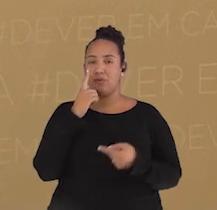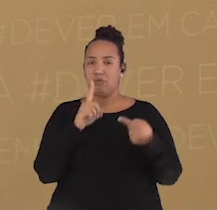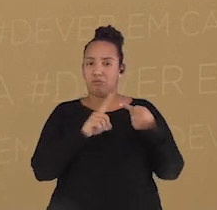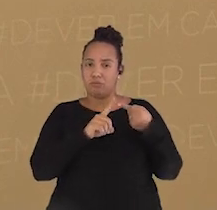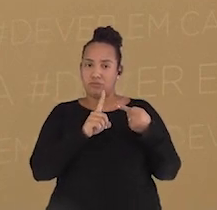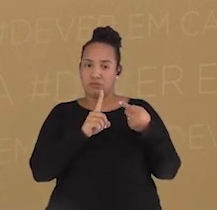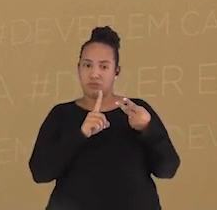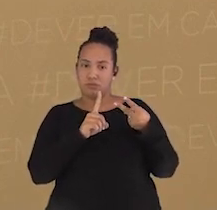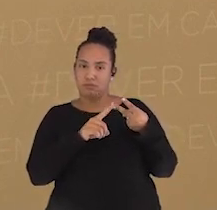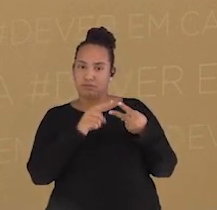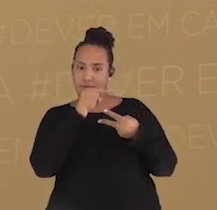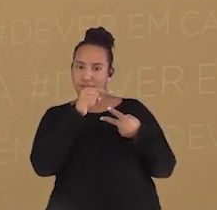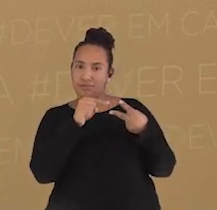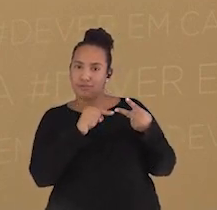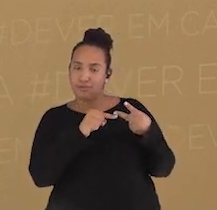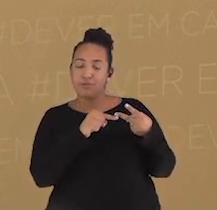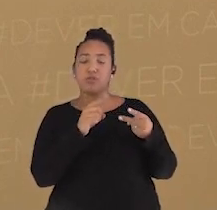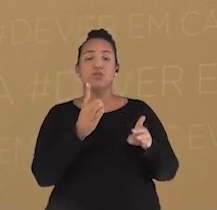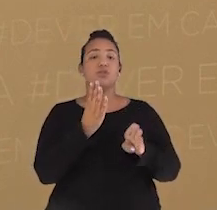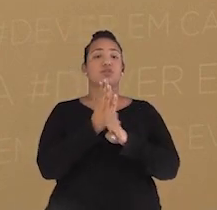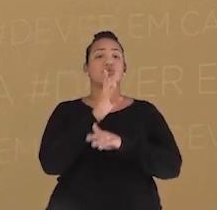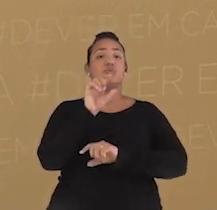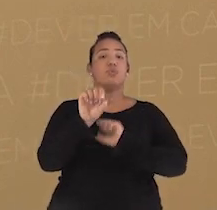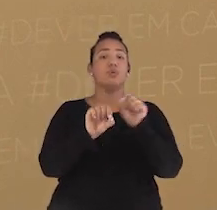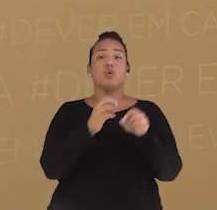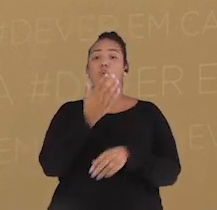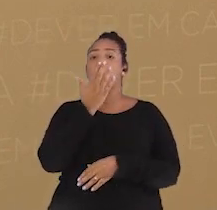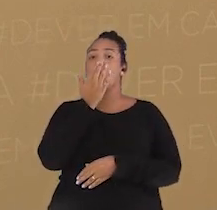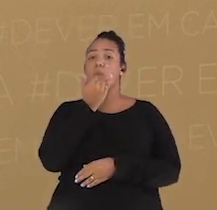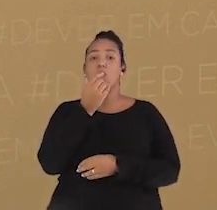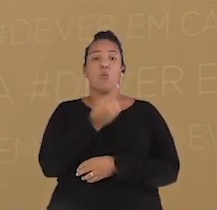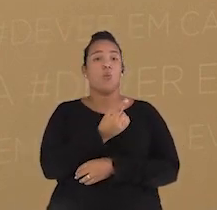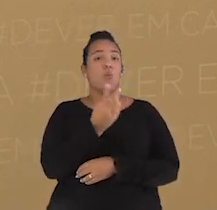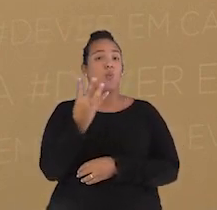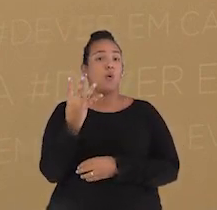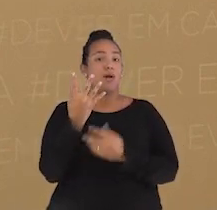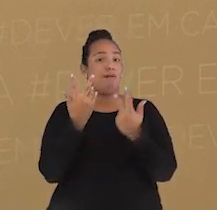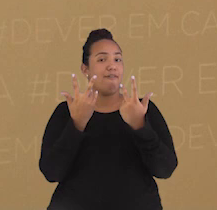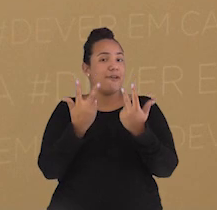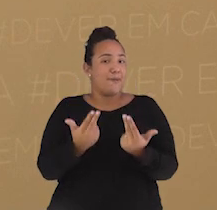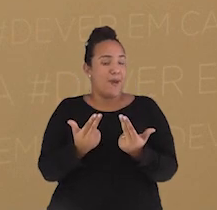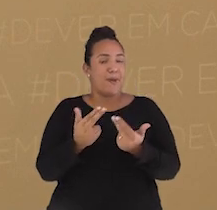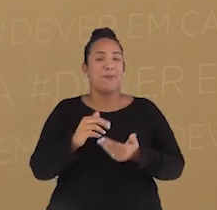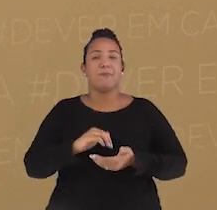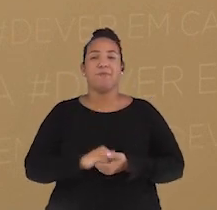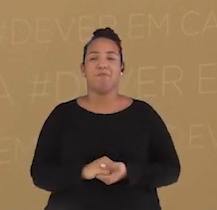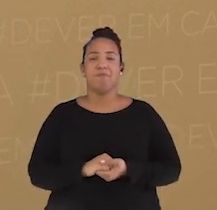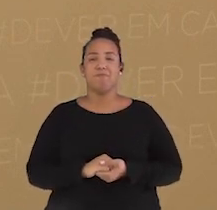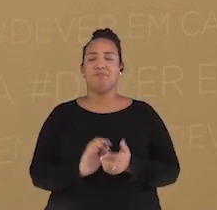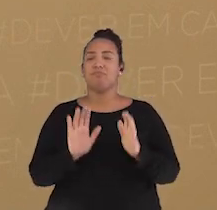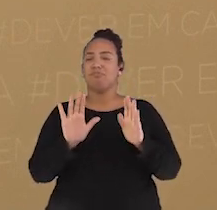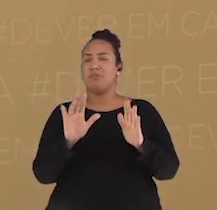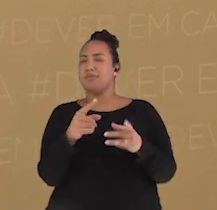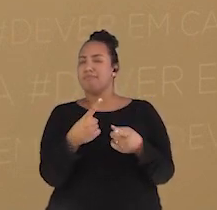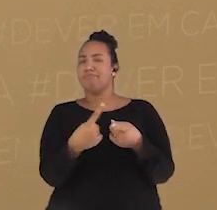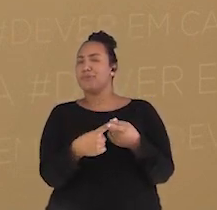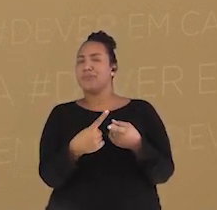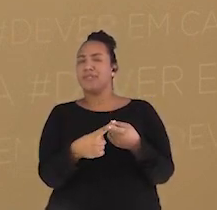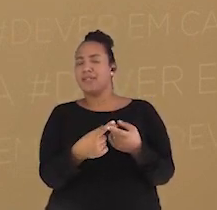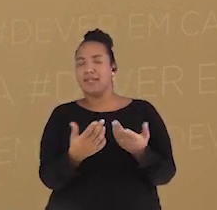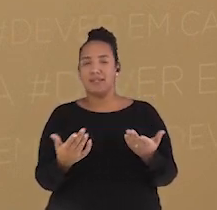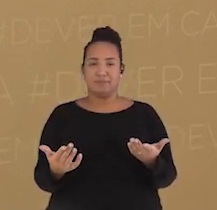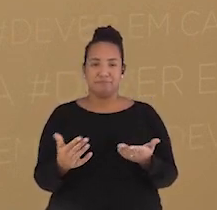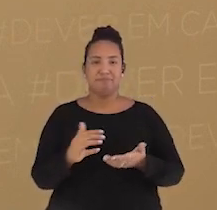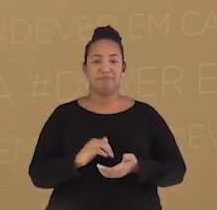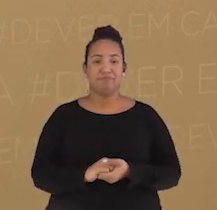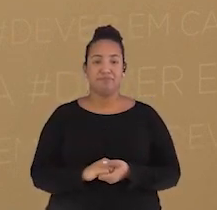Sofia, descobrimos que eles comeram a mesma quantidade, não é mesmo? Mas por que será que isso aconteceu? já